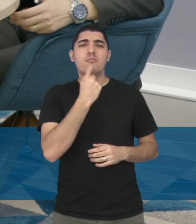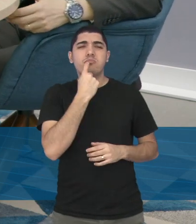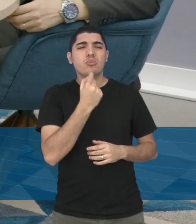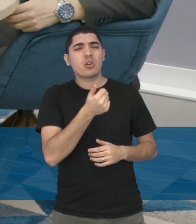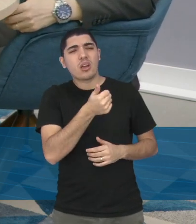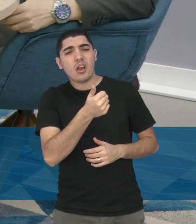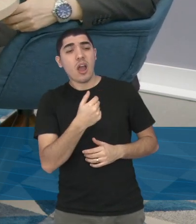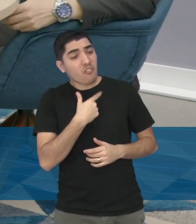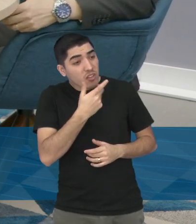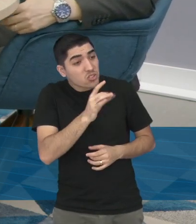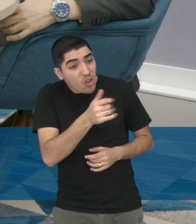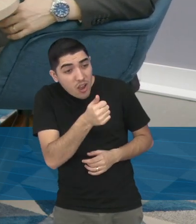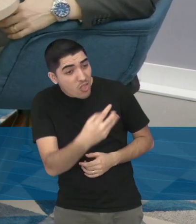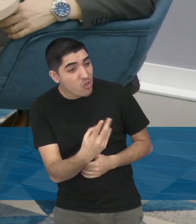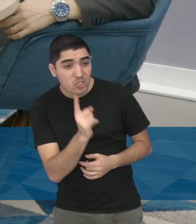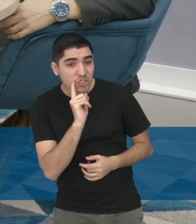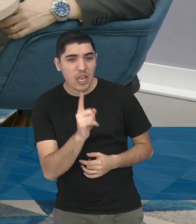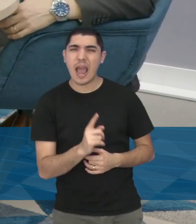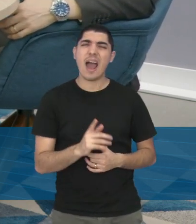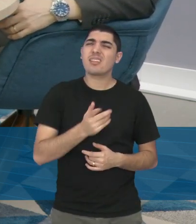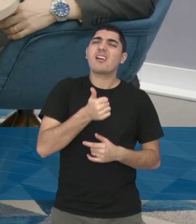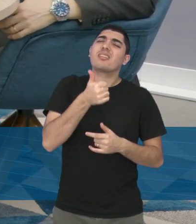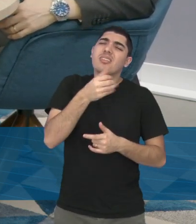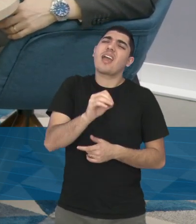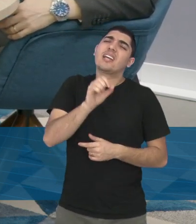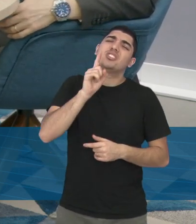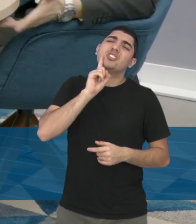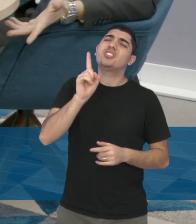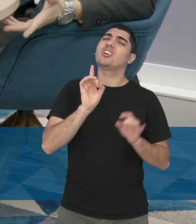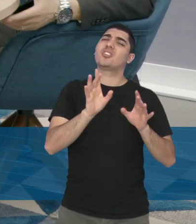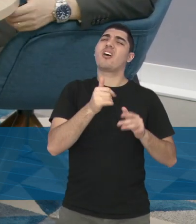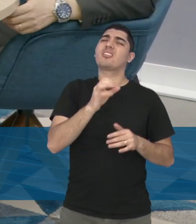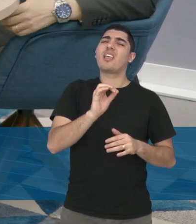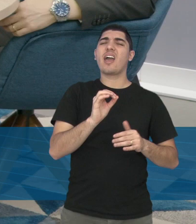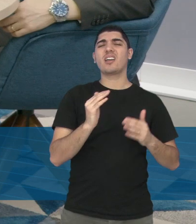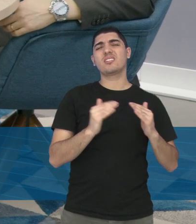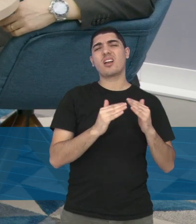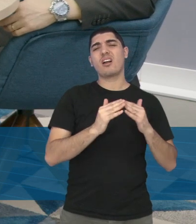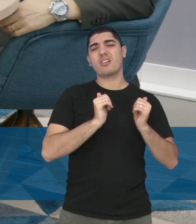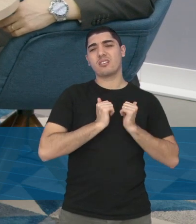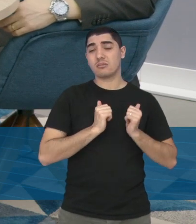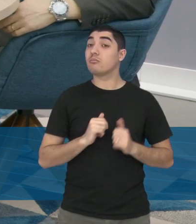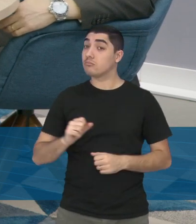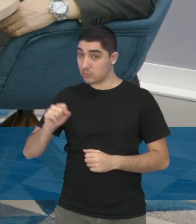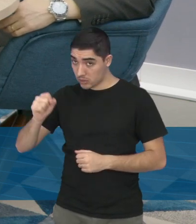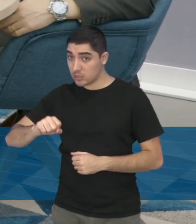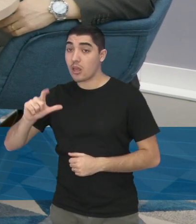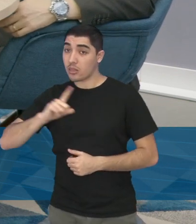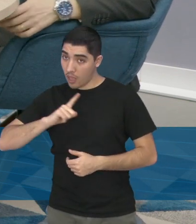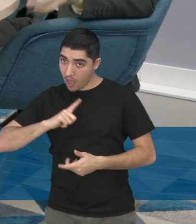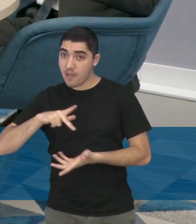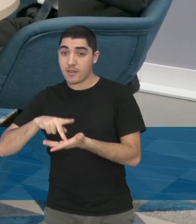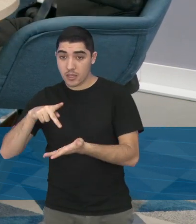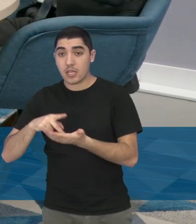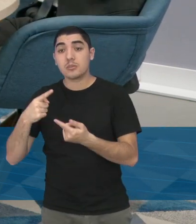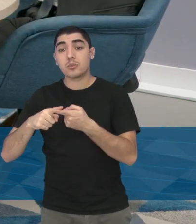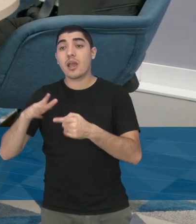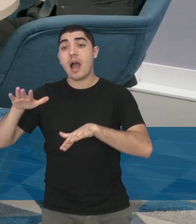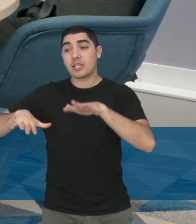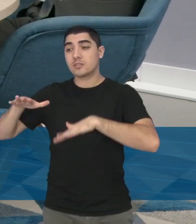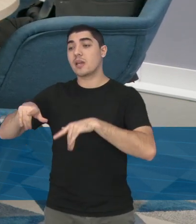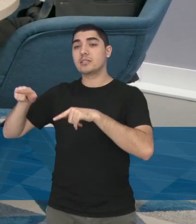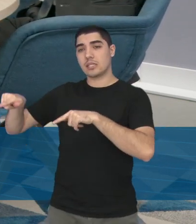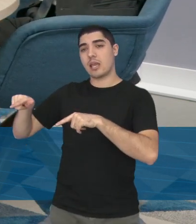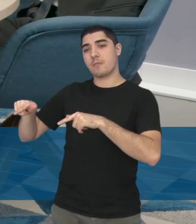fala 14 dias, pega 14, mas não dá para ser 10, não? Fica... Existe isso. Existe mesmo, porque às vezes coincide